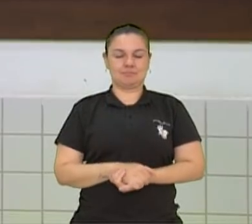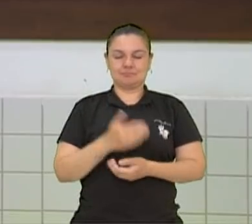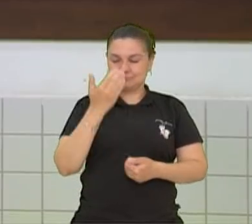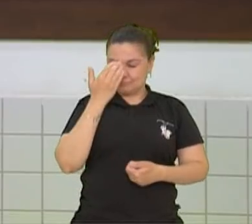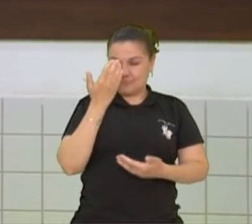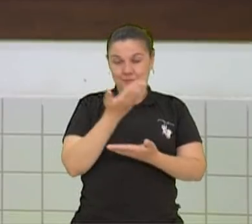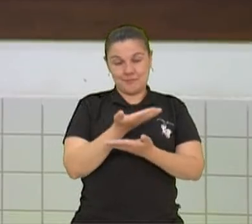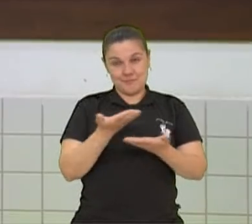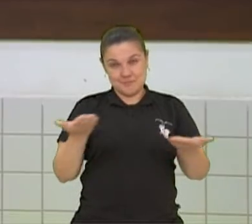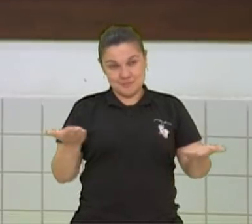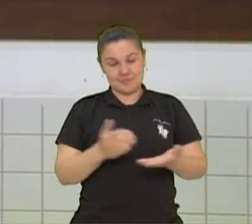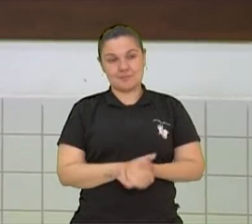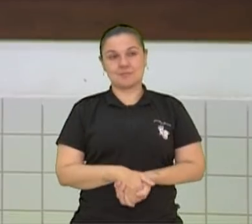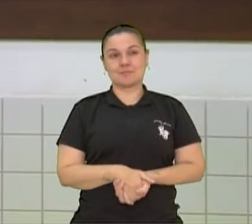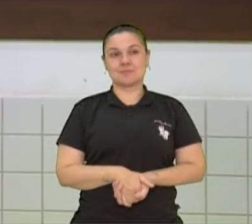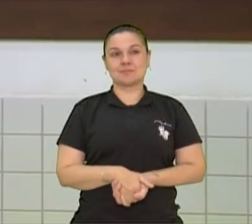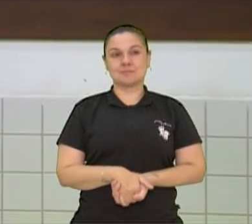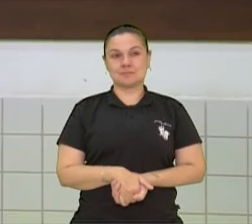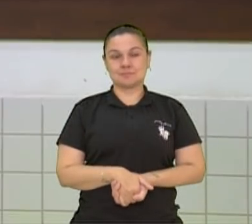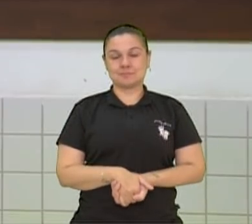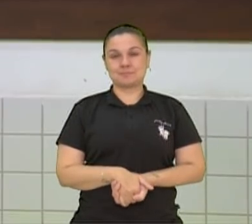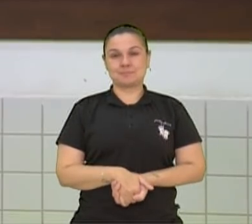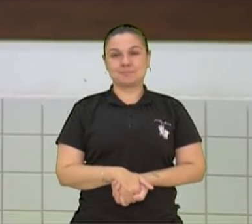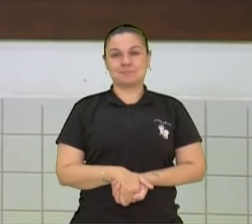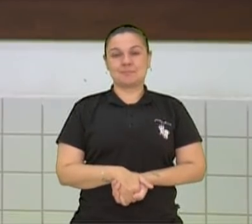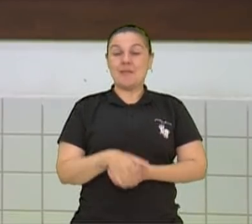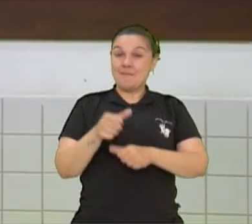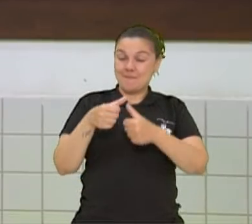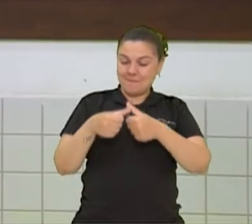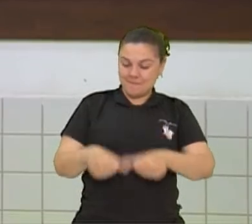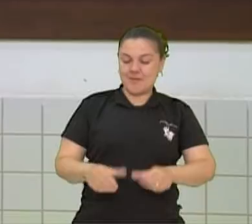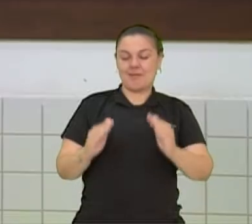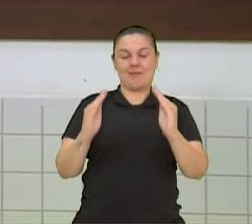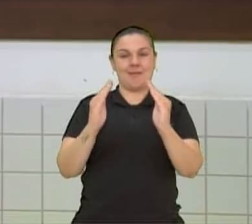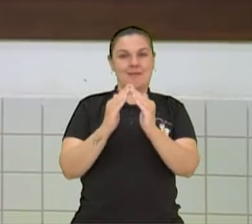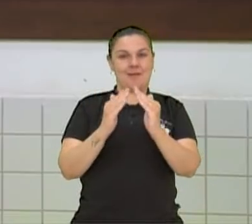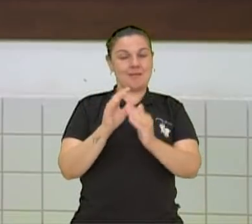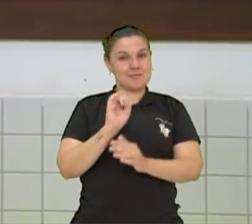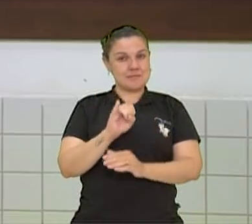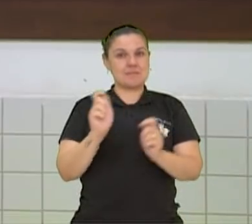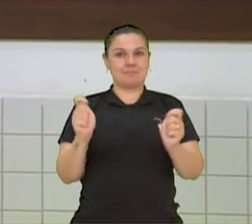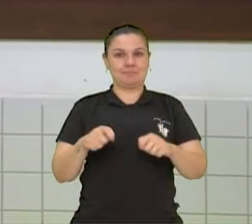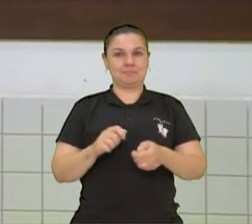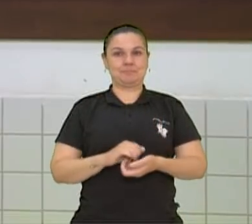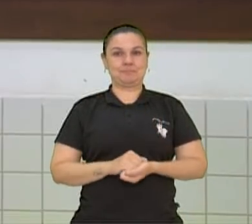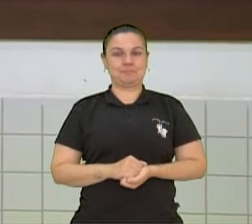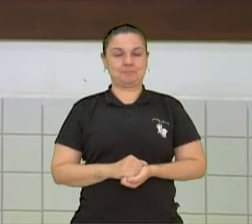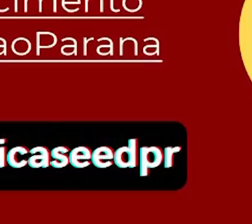Agradeço imensamente a participação de todos e todas e permaneçam em suas casas se puderem.